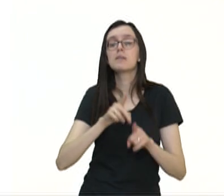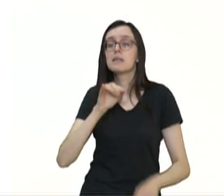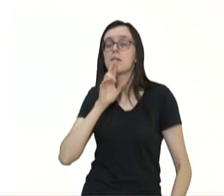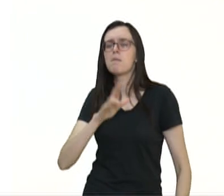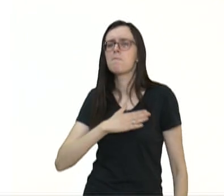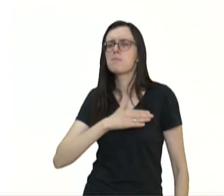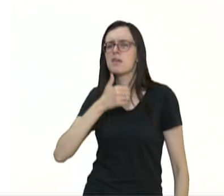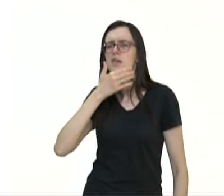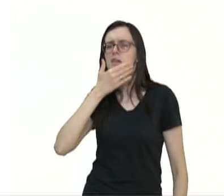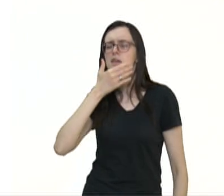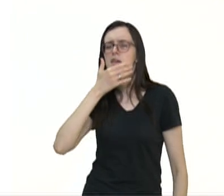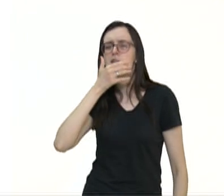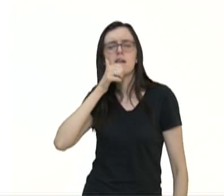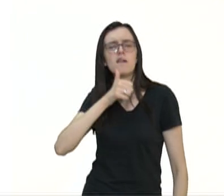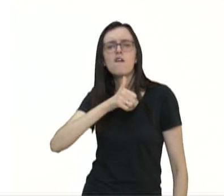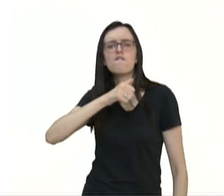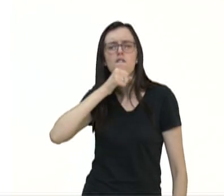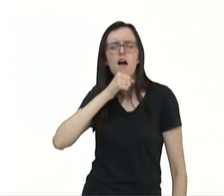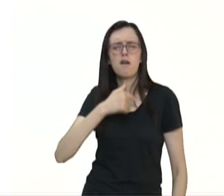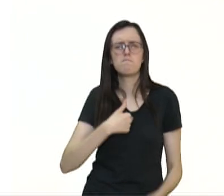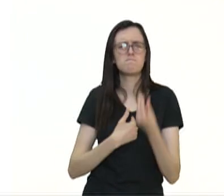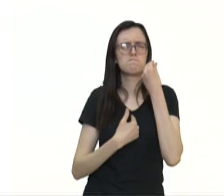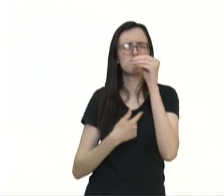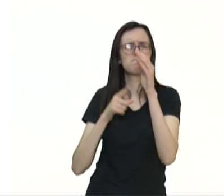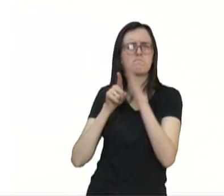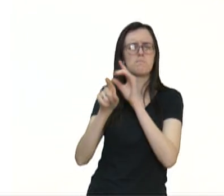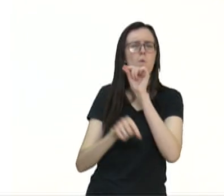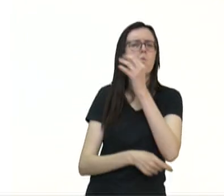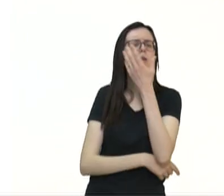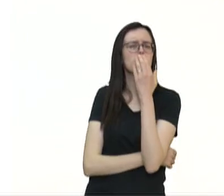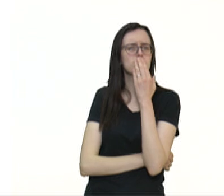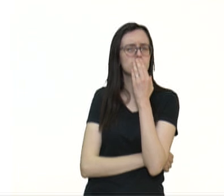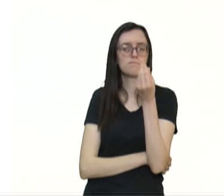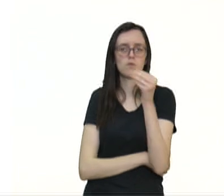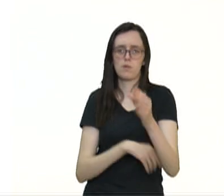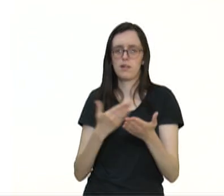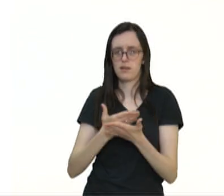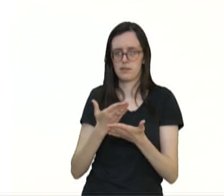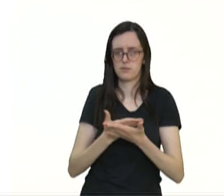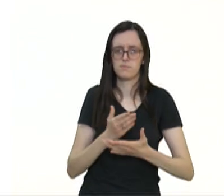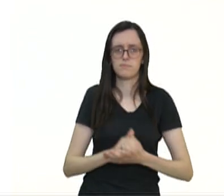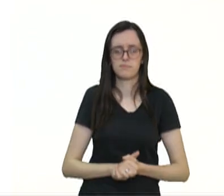o que eu vou colocar de pronome interrogativo? Coloca aí no seu caderno.